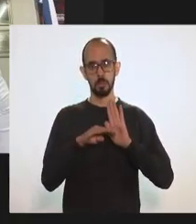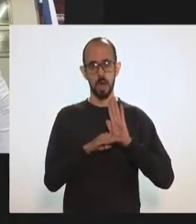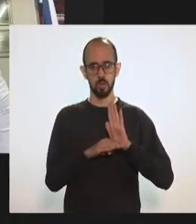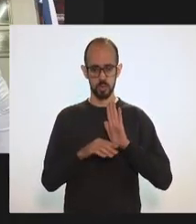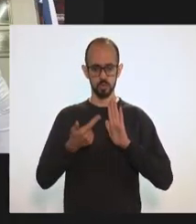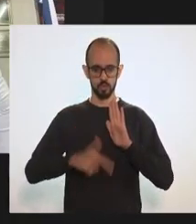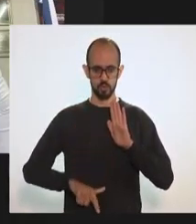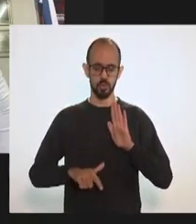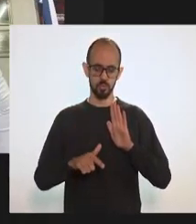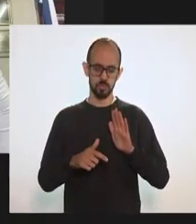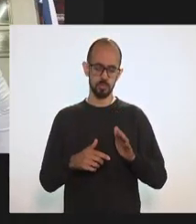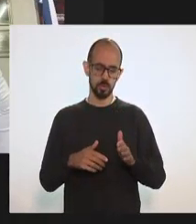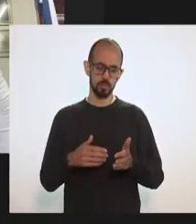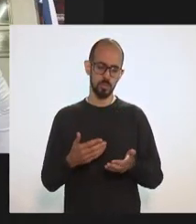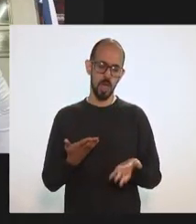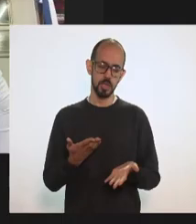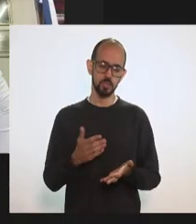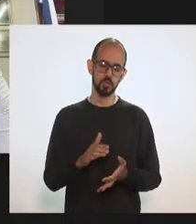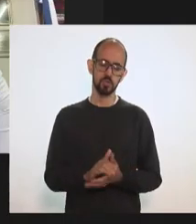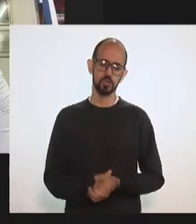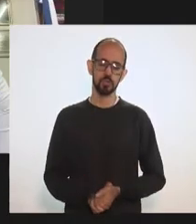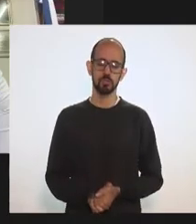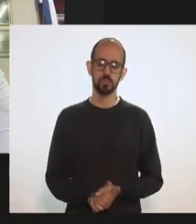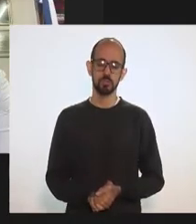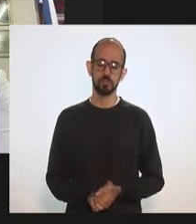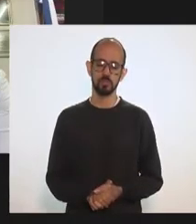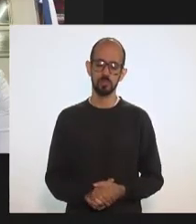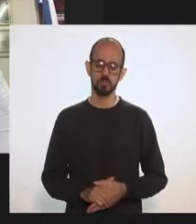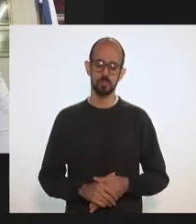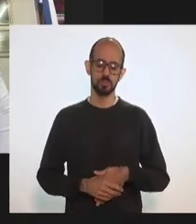agora, presidente, ou se me permite,